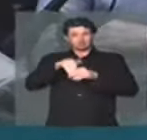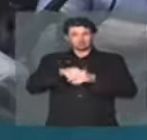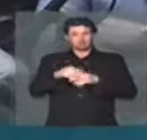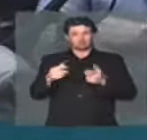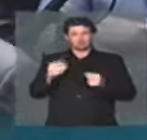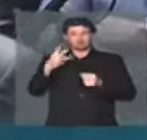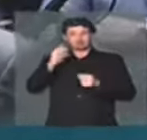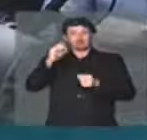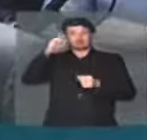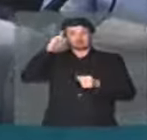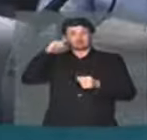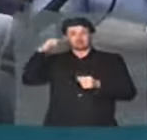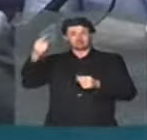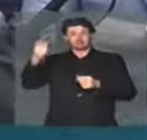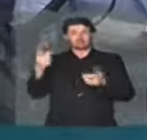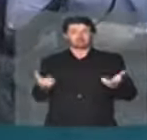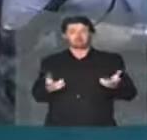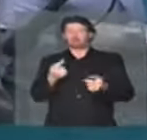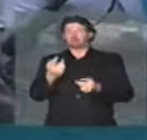fazermos, 30 dias depois,